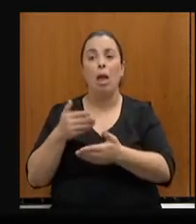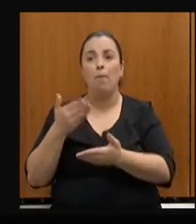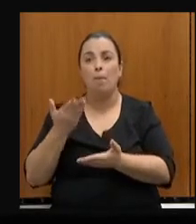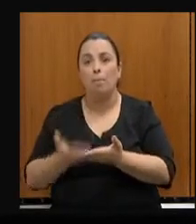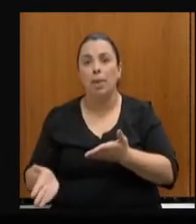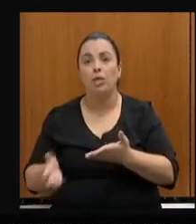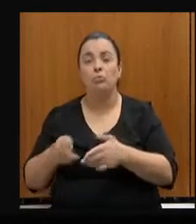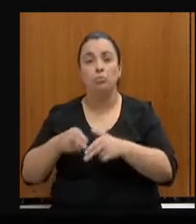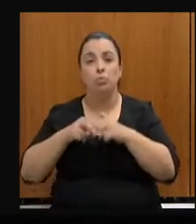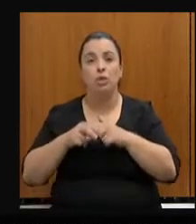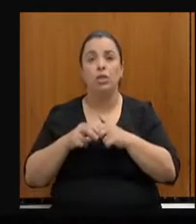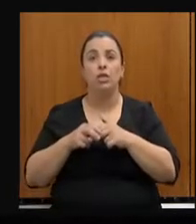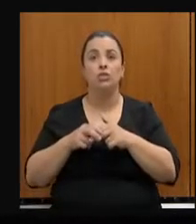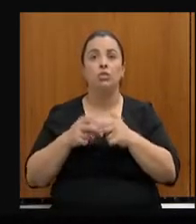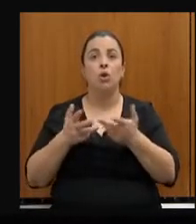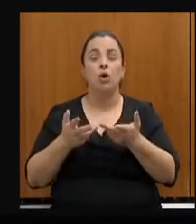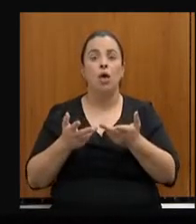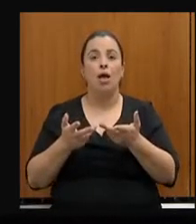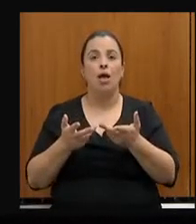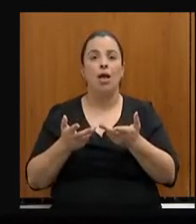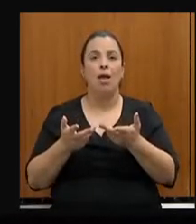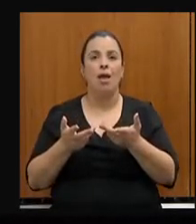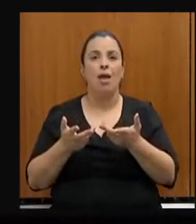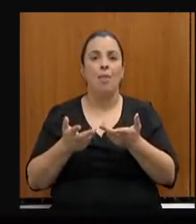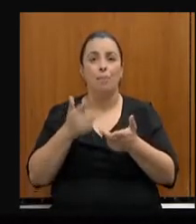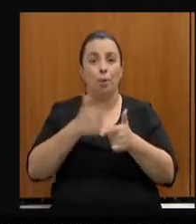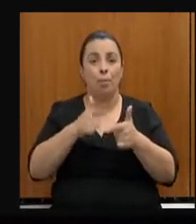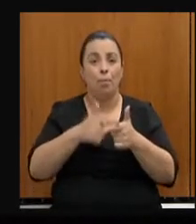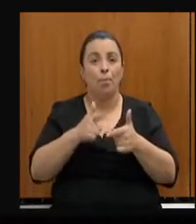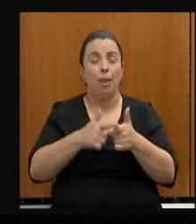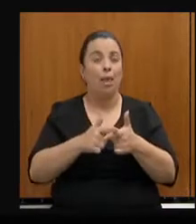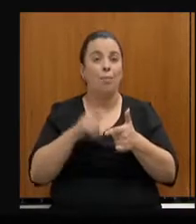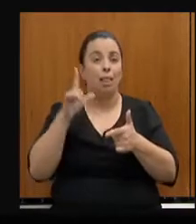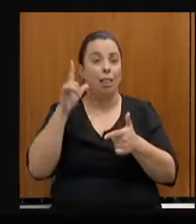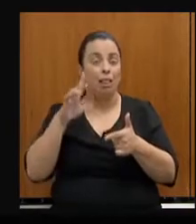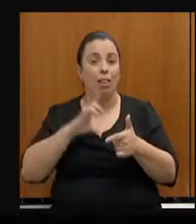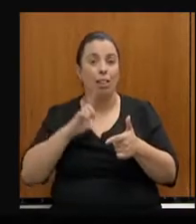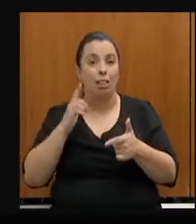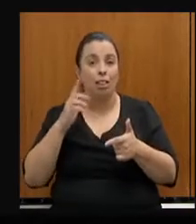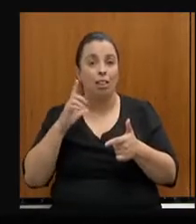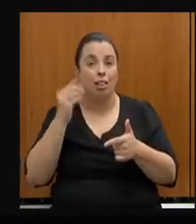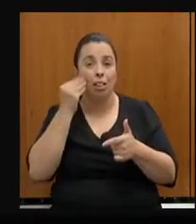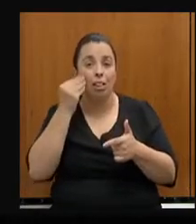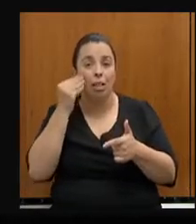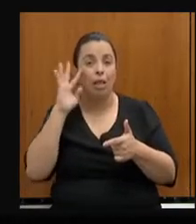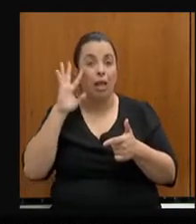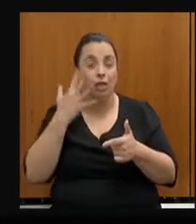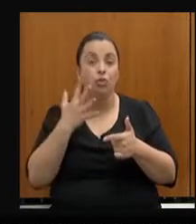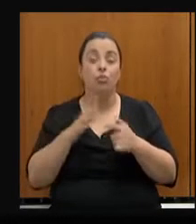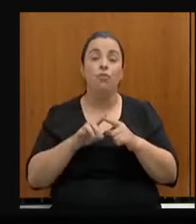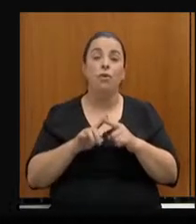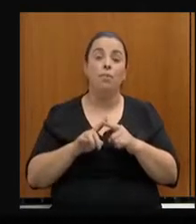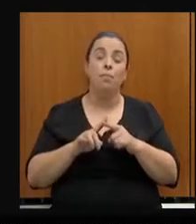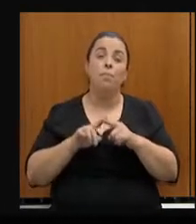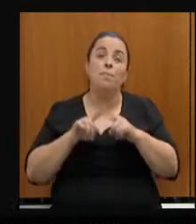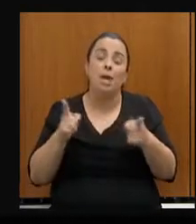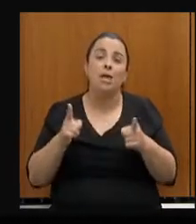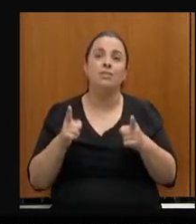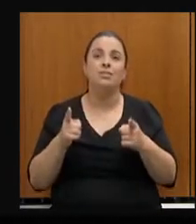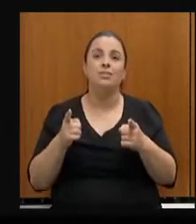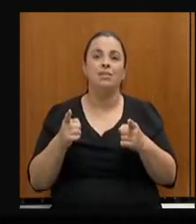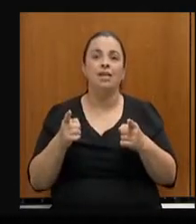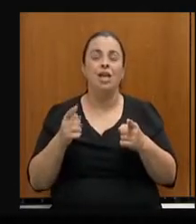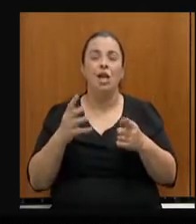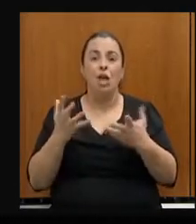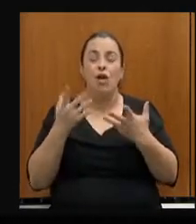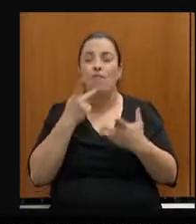e descarta pressão para trás e eu confesso a secretária completa o presidente do autismo e eu fiquei muito